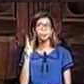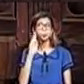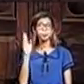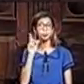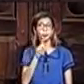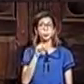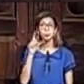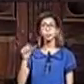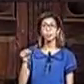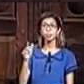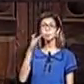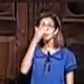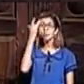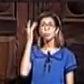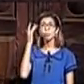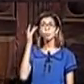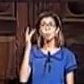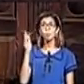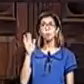o pequenininho,